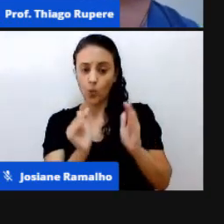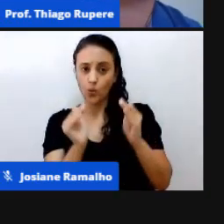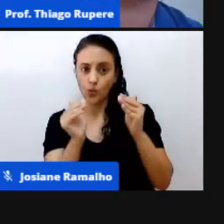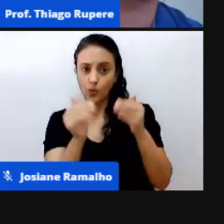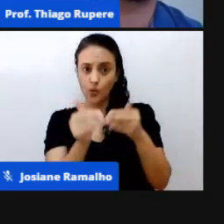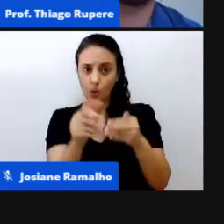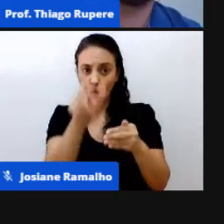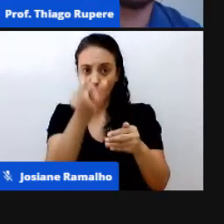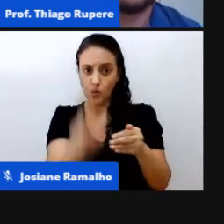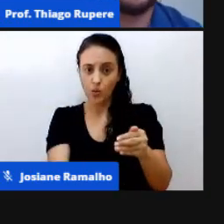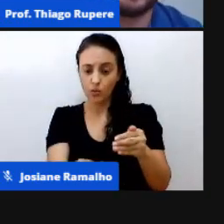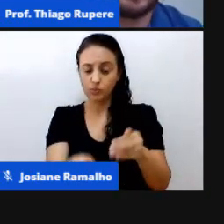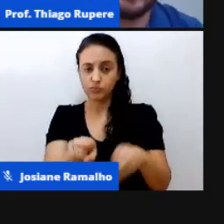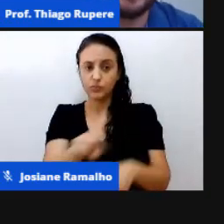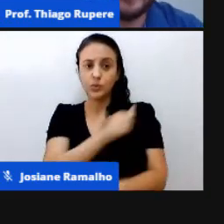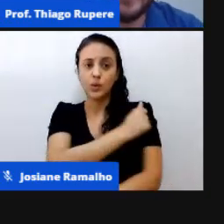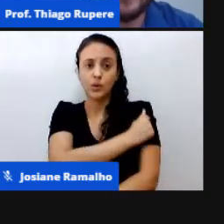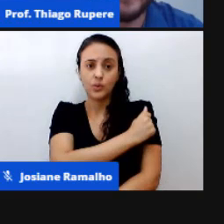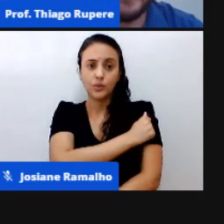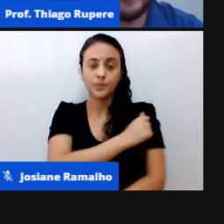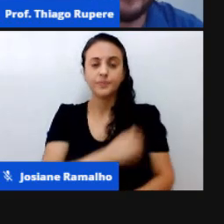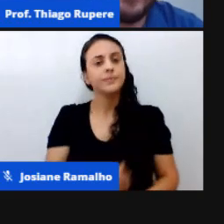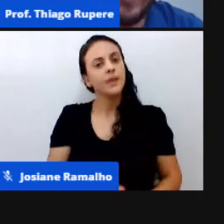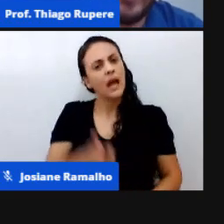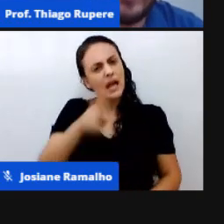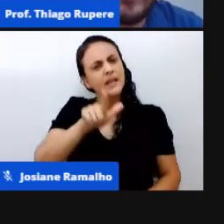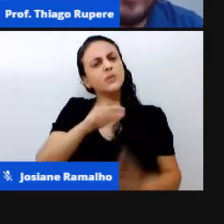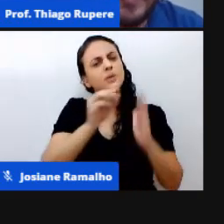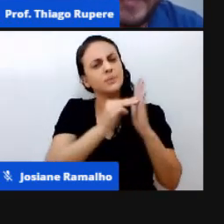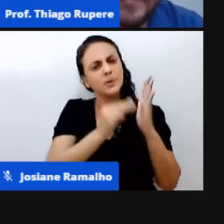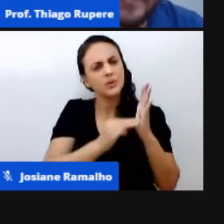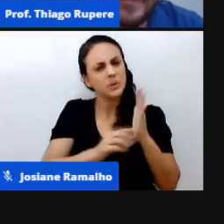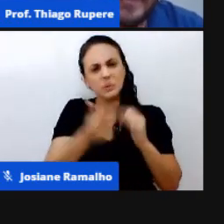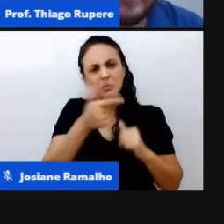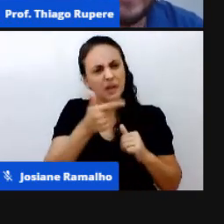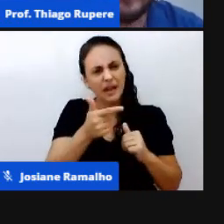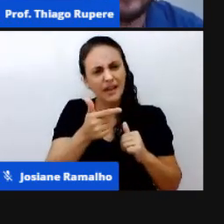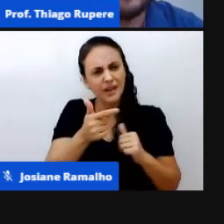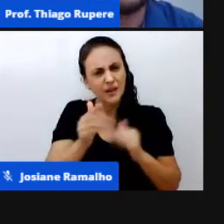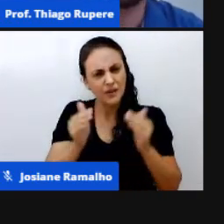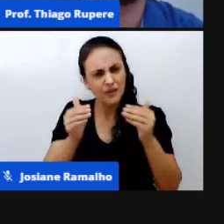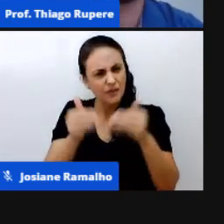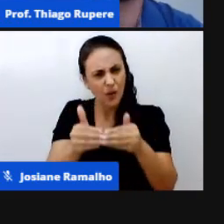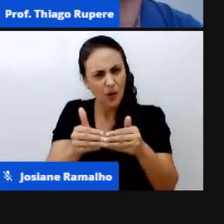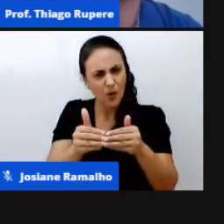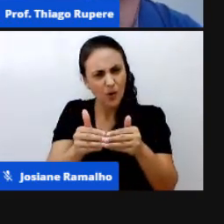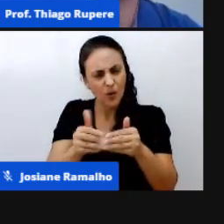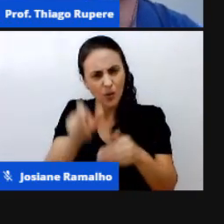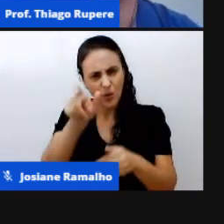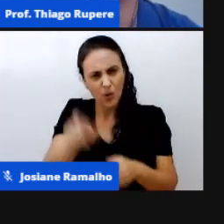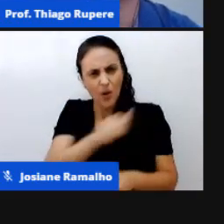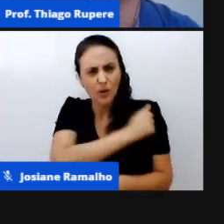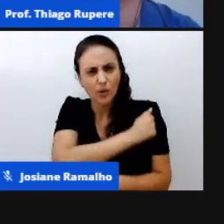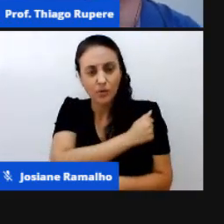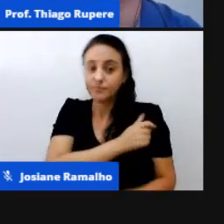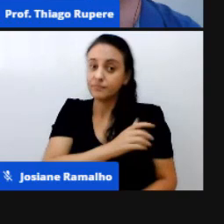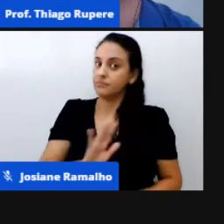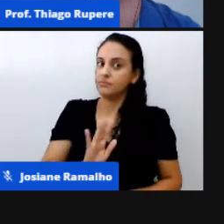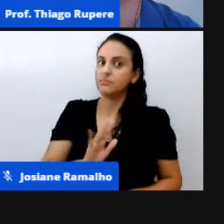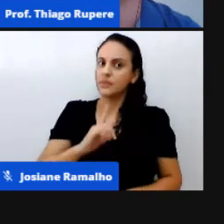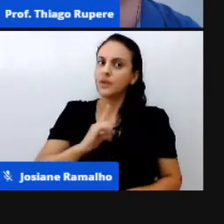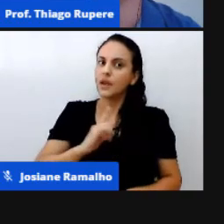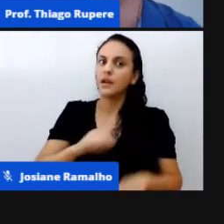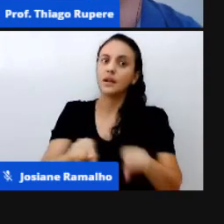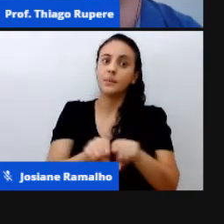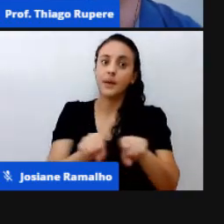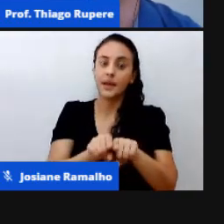que as outras metodologias não tenham foco no aprendiz, é claro que não. Mas a gente percebe, a partir